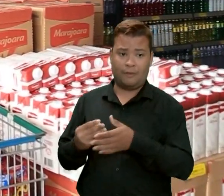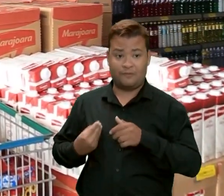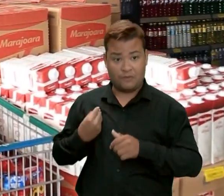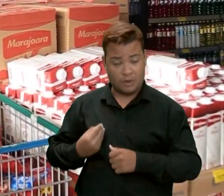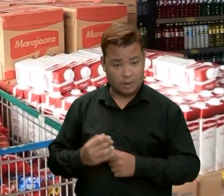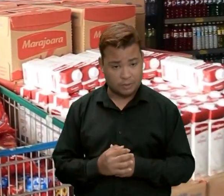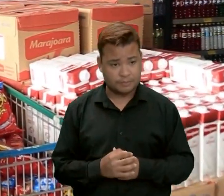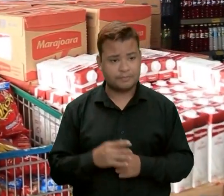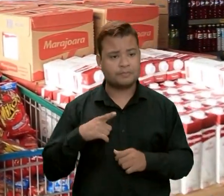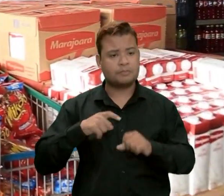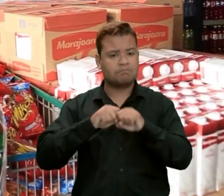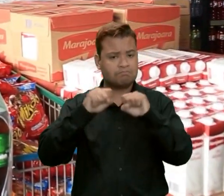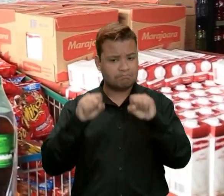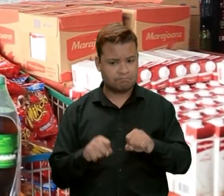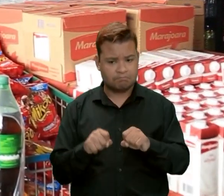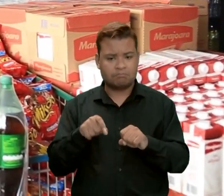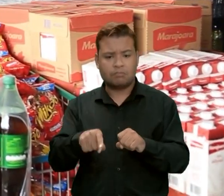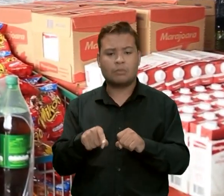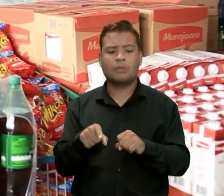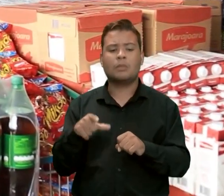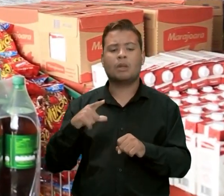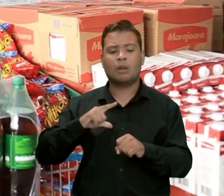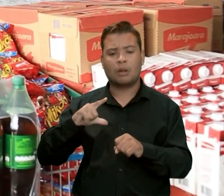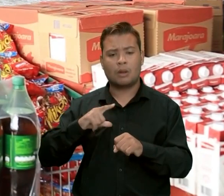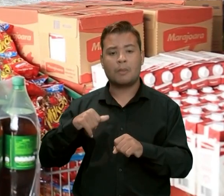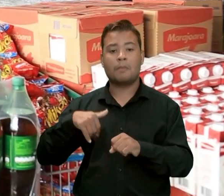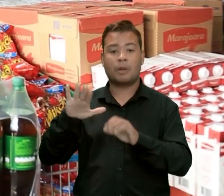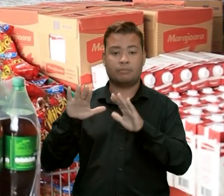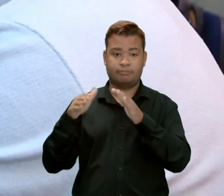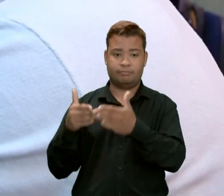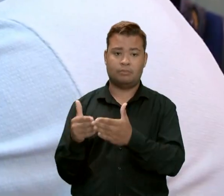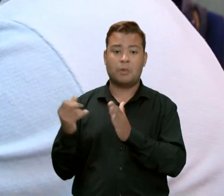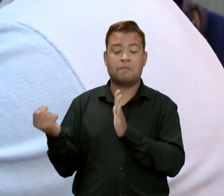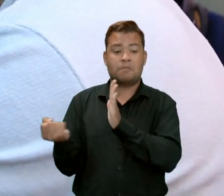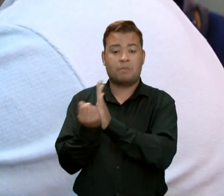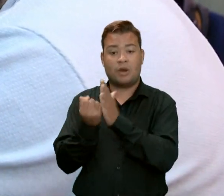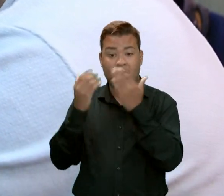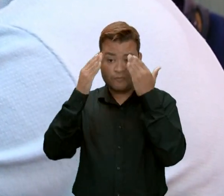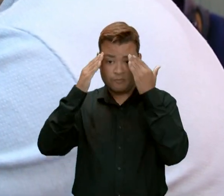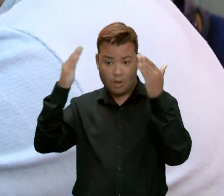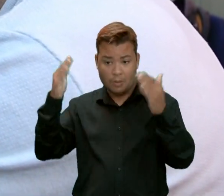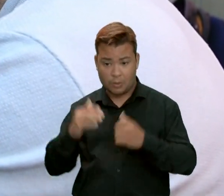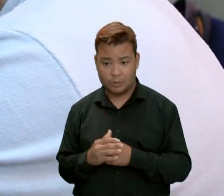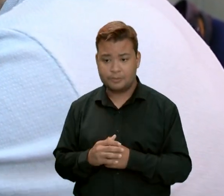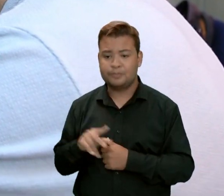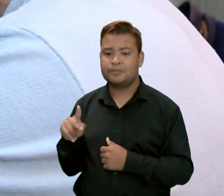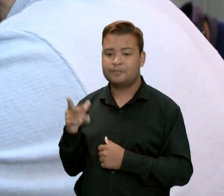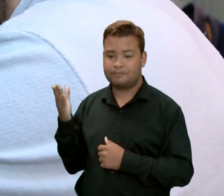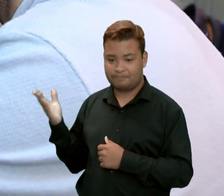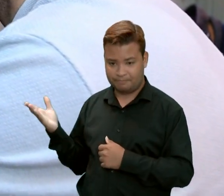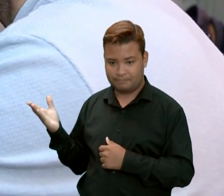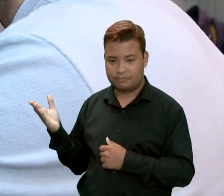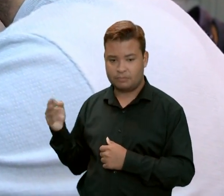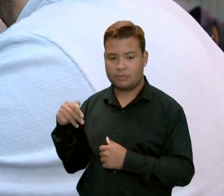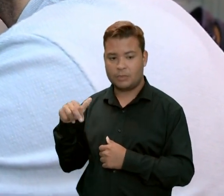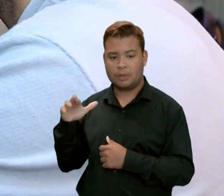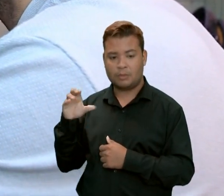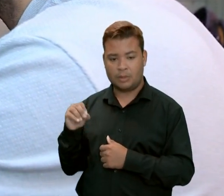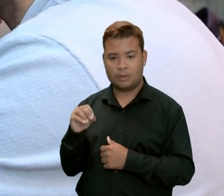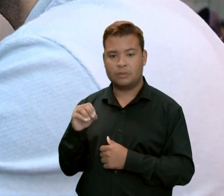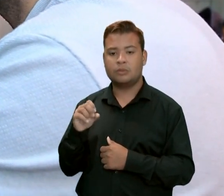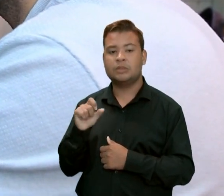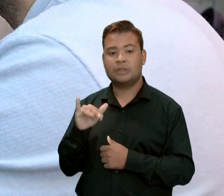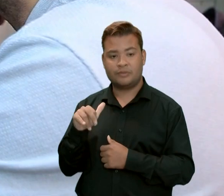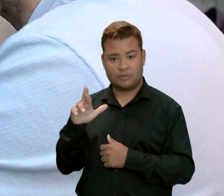esse tipo de medição hoje em dia são mais direcionados a grandes marcas. O professor da UFG, Marcos Severo,